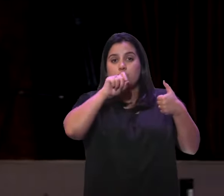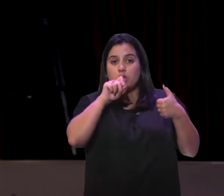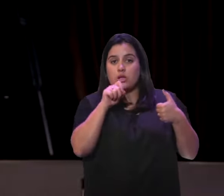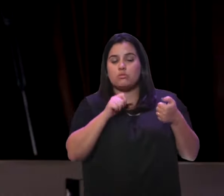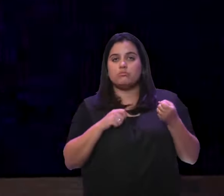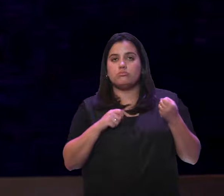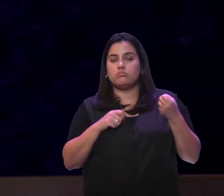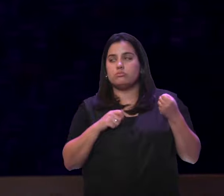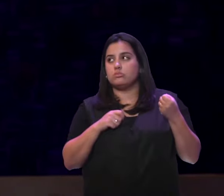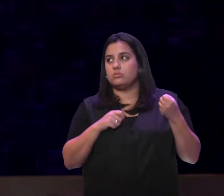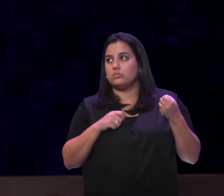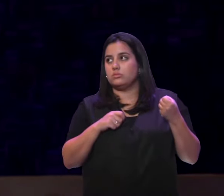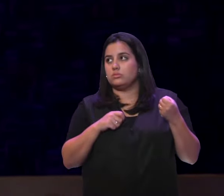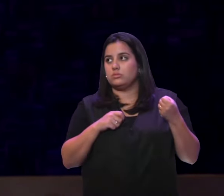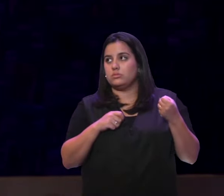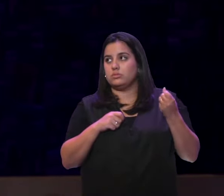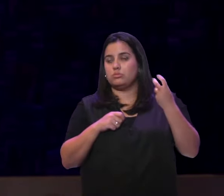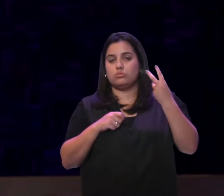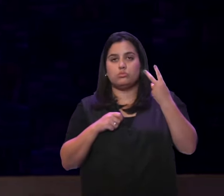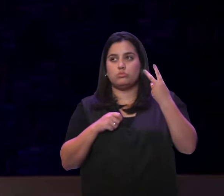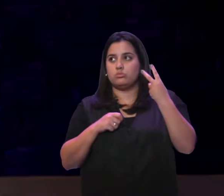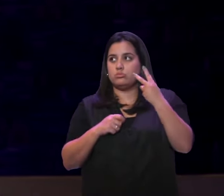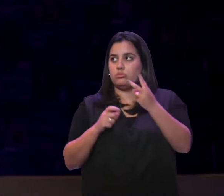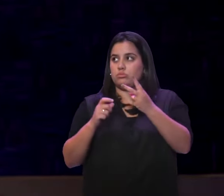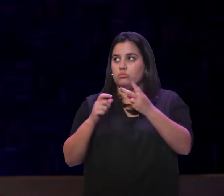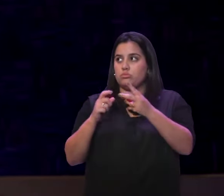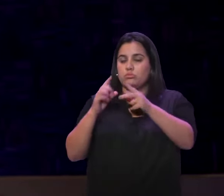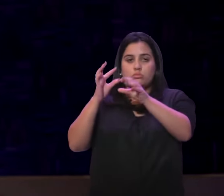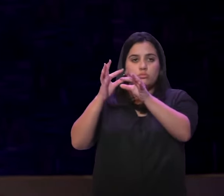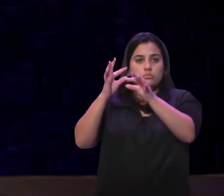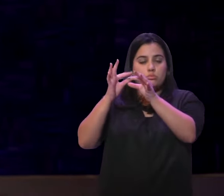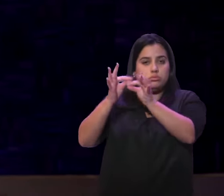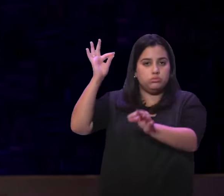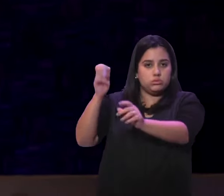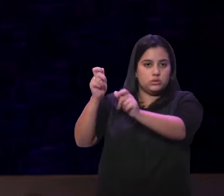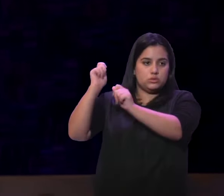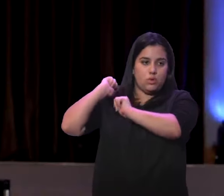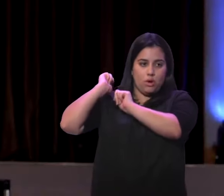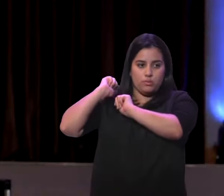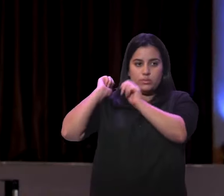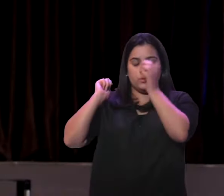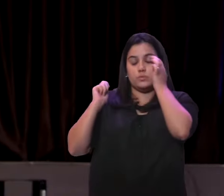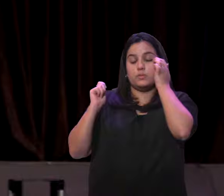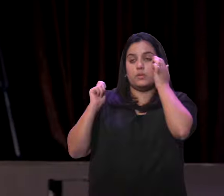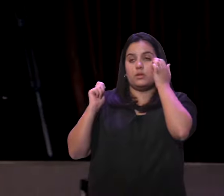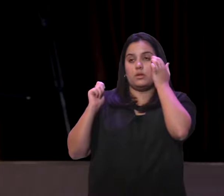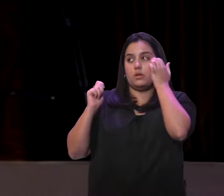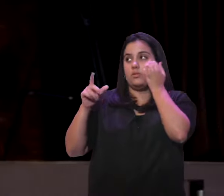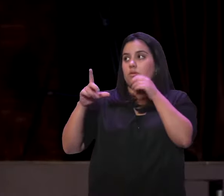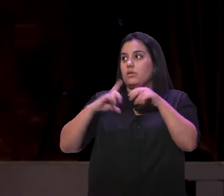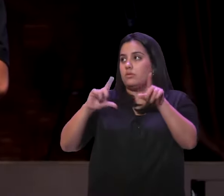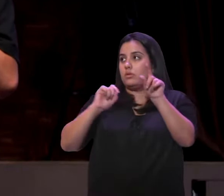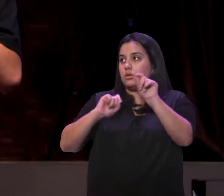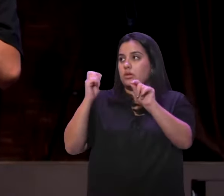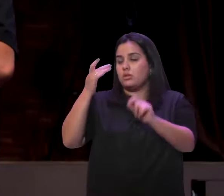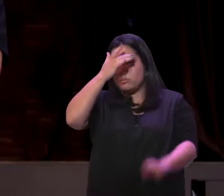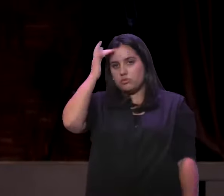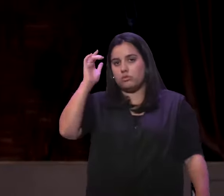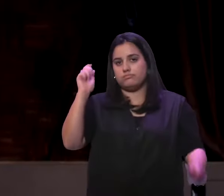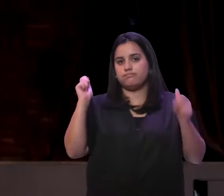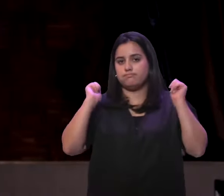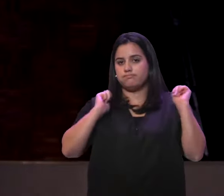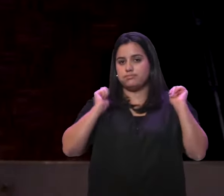varas no ombro de vários sacerdotes, de vários levitas, e essas varas ficavam em argolas e eles levavam a